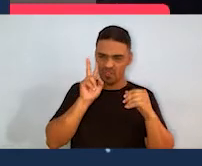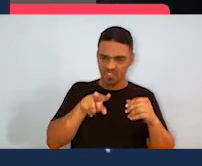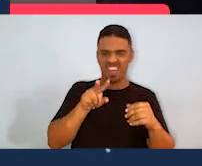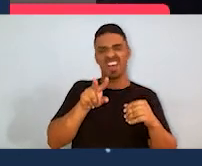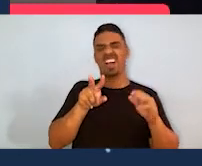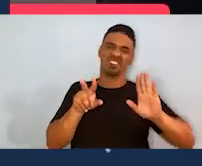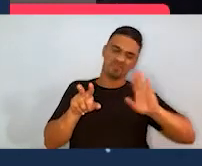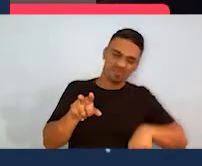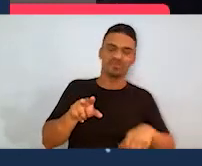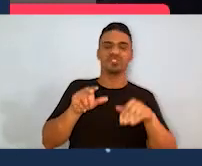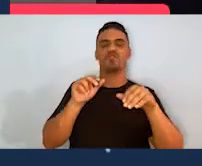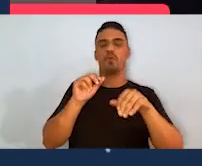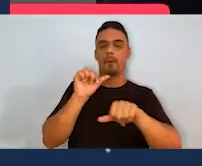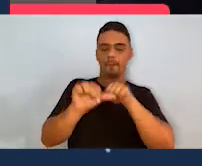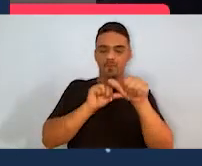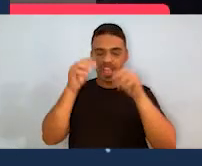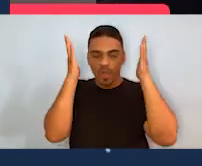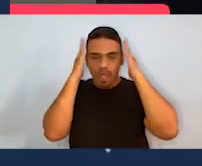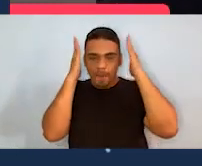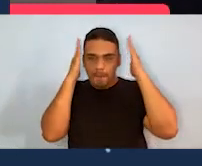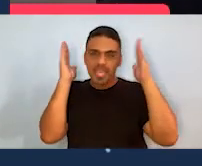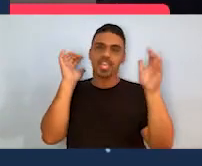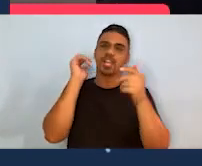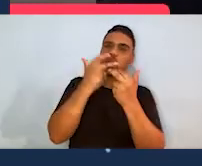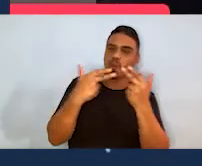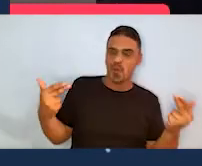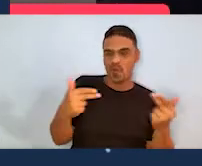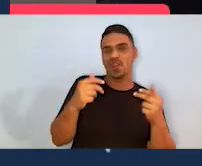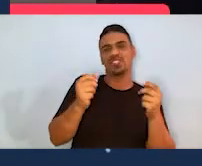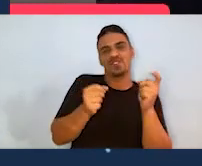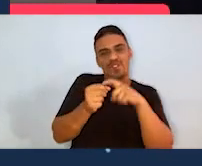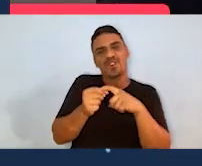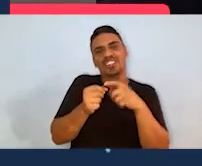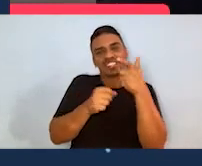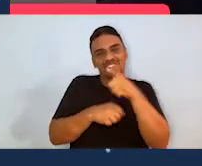eu vou dar uma mexida aqui no cabelo, vou arrumar aqui, vou upar de novo.